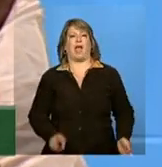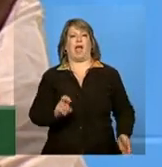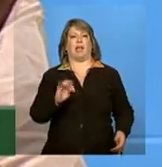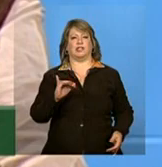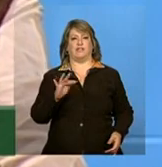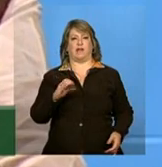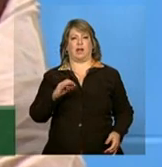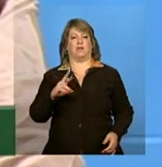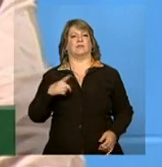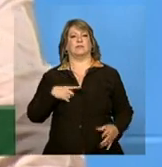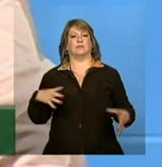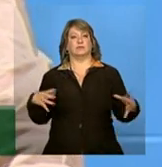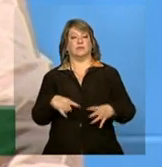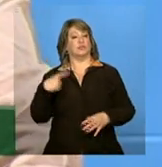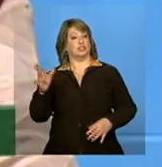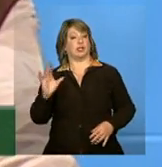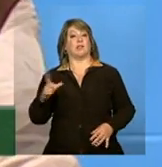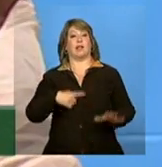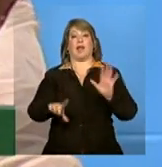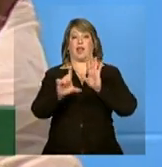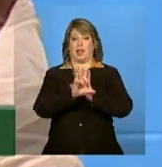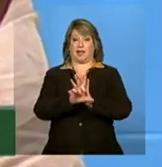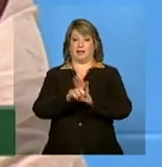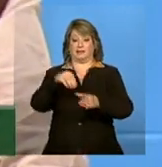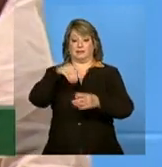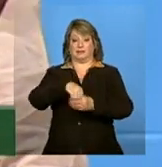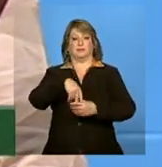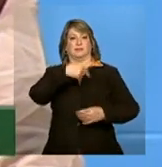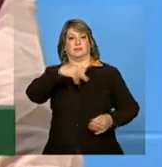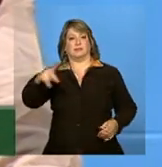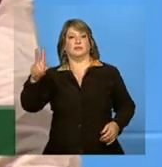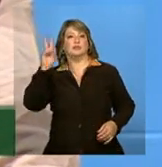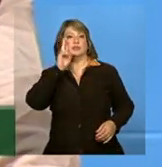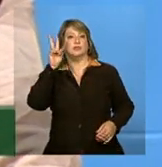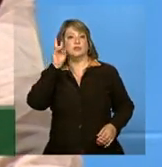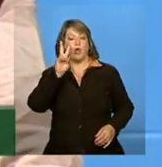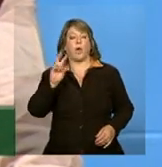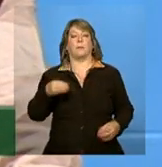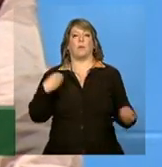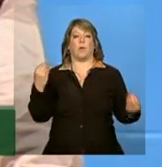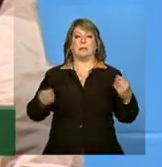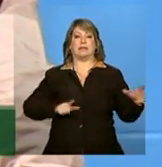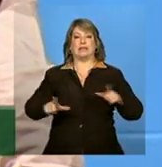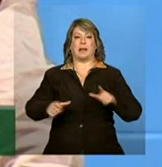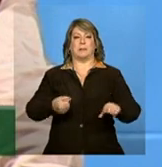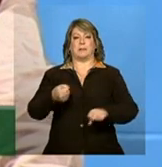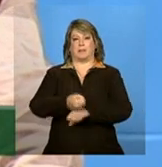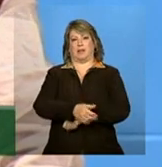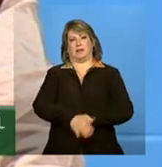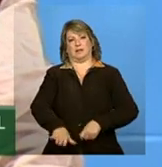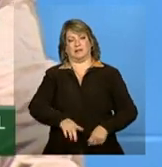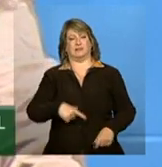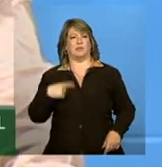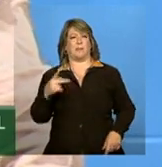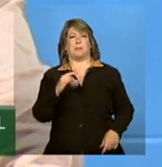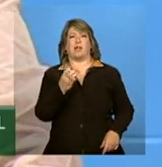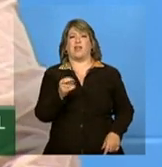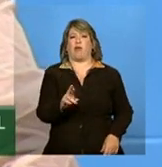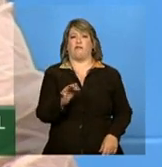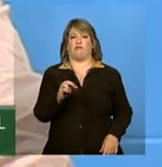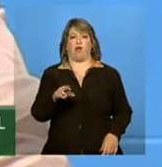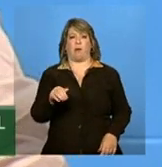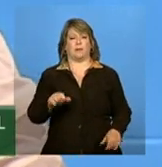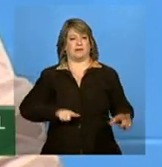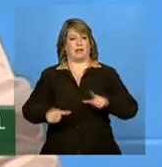desses países já têm legislações domésticas específicas sobre a questão do trabalho infantil, principalmente sobre a questão das piores formas de trabalho